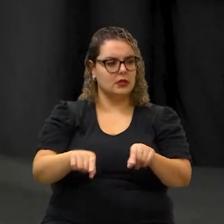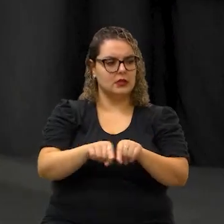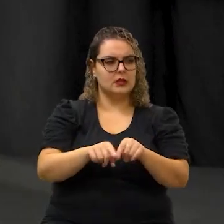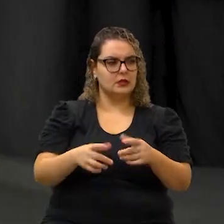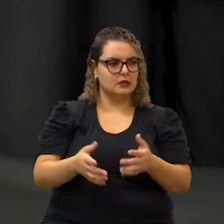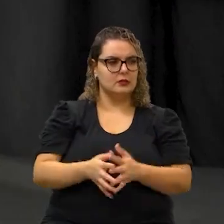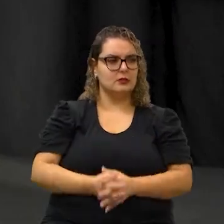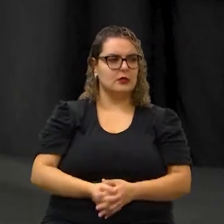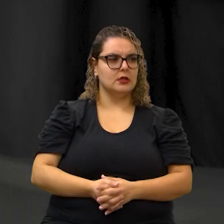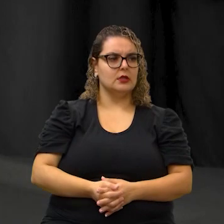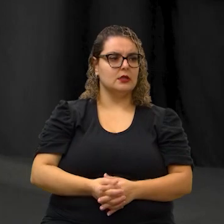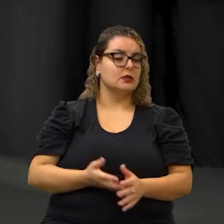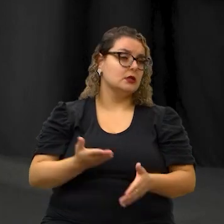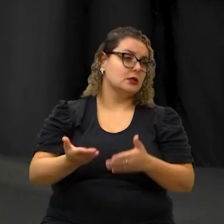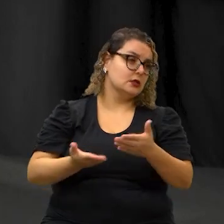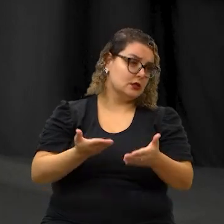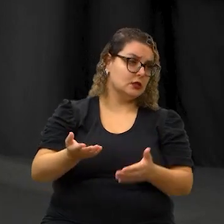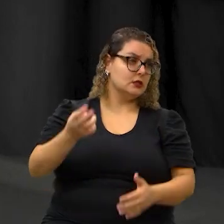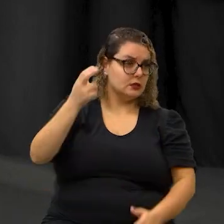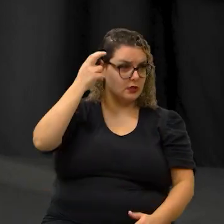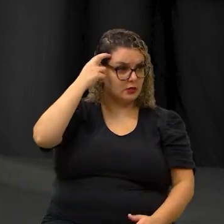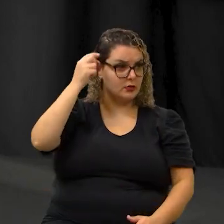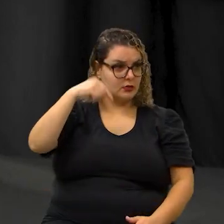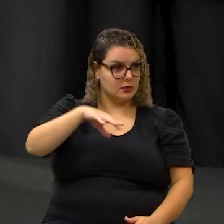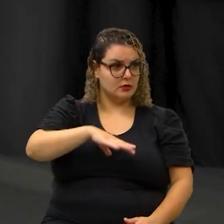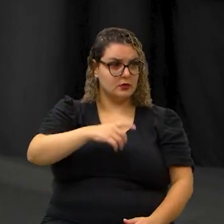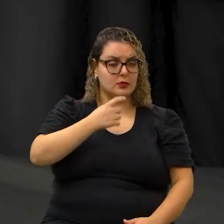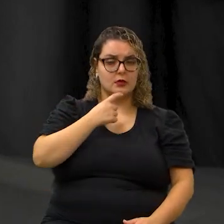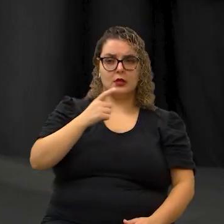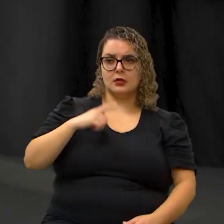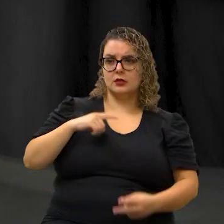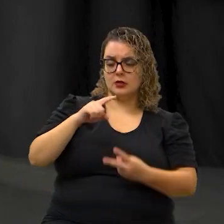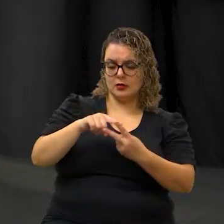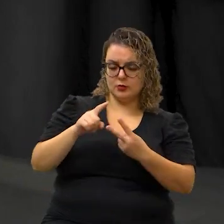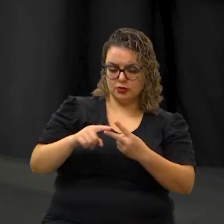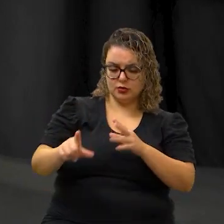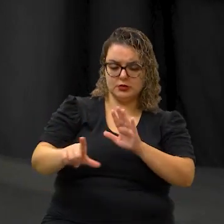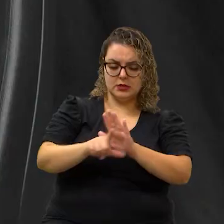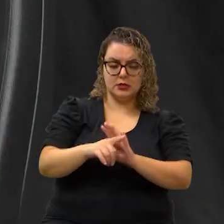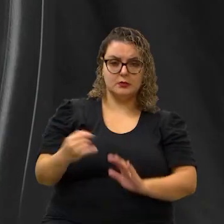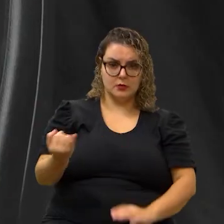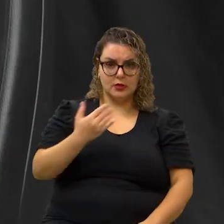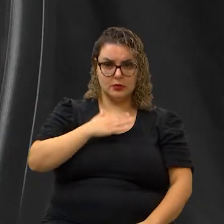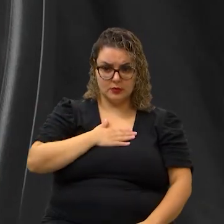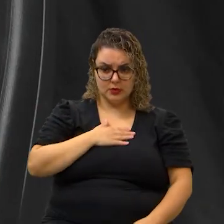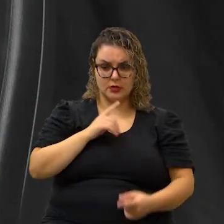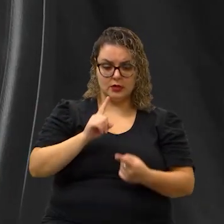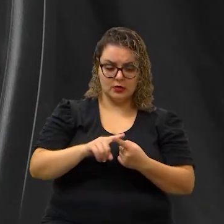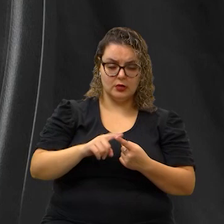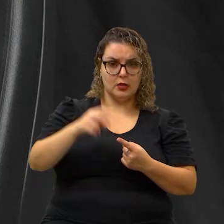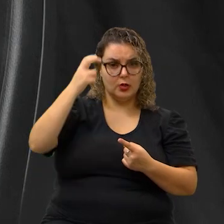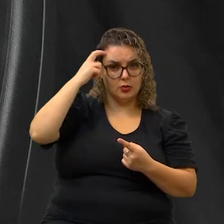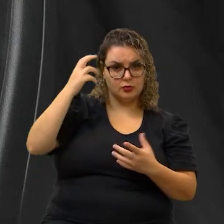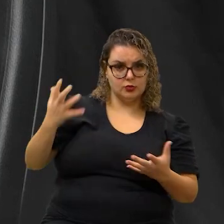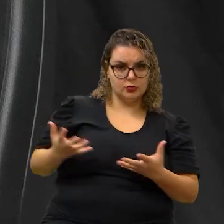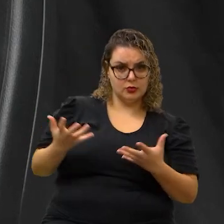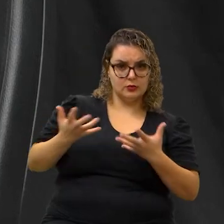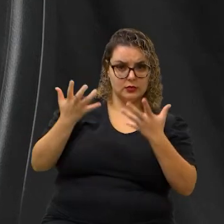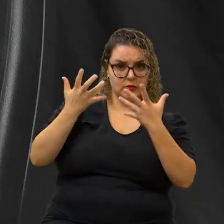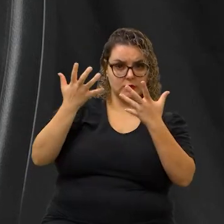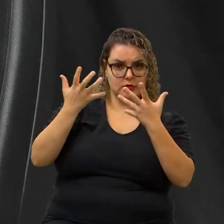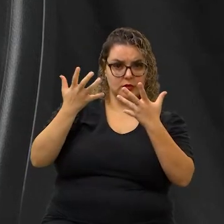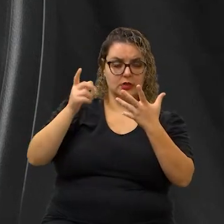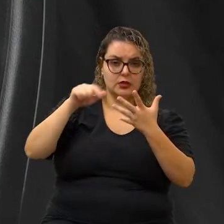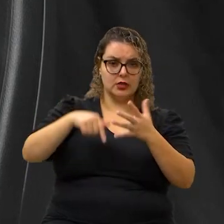qual que foi essa lei também que você trata dessas questões da cultura aqui em Campinas? Nós temos 2 leis importantes de minha autoria. Uma é a